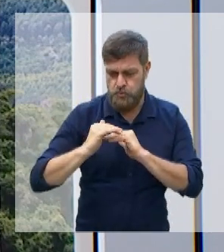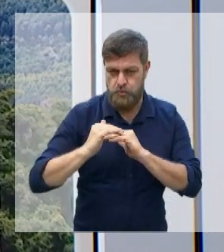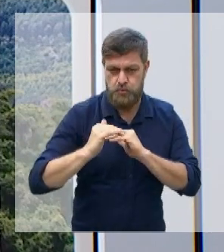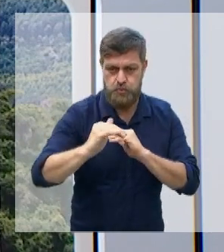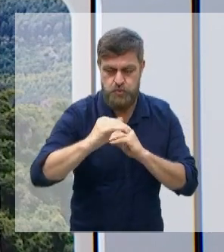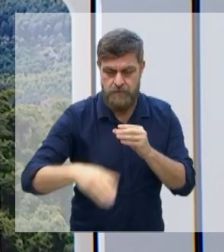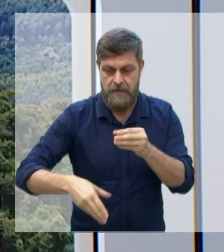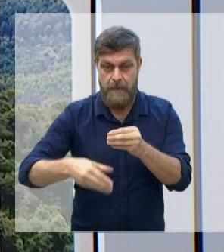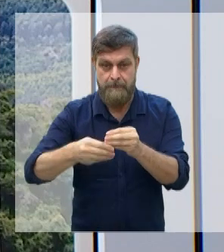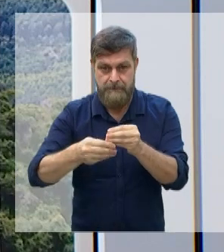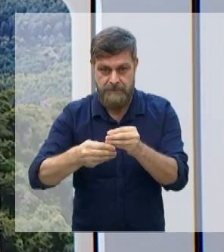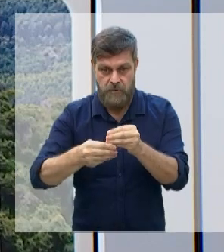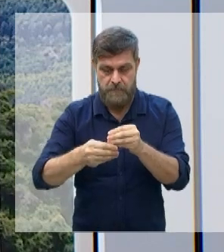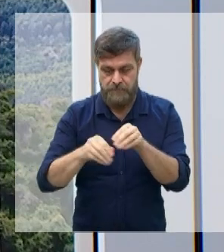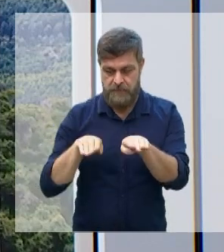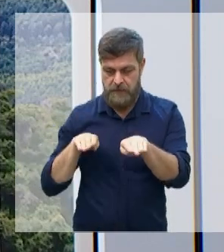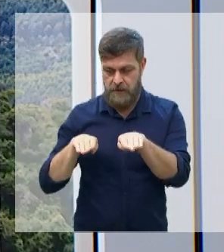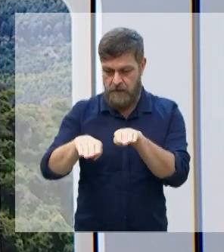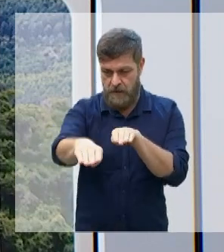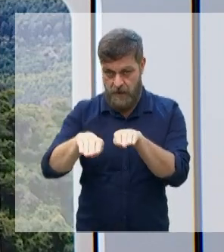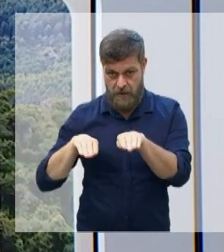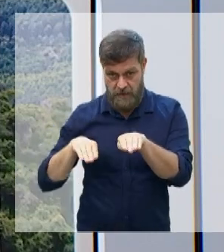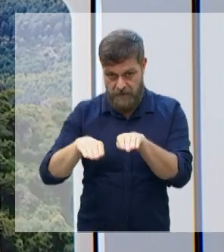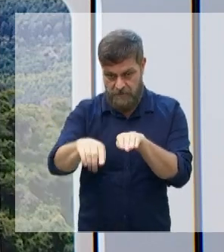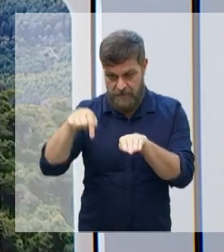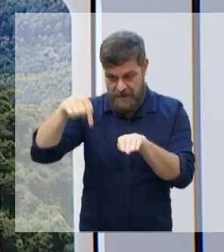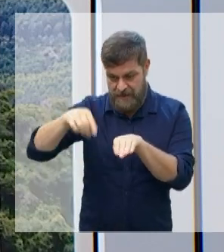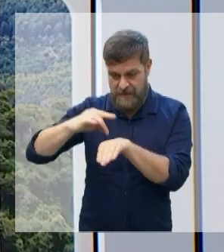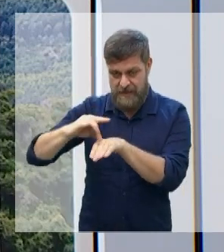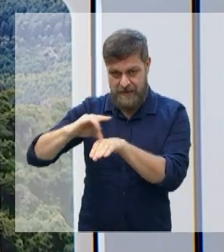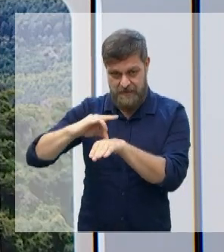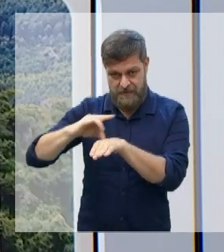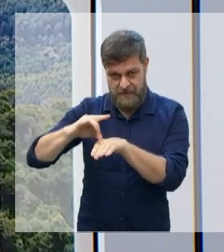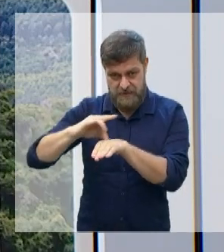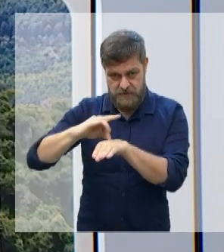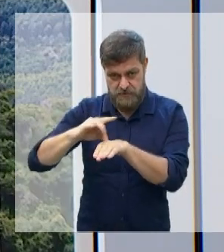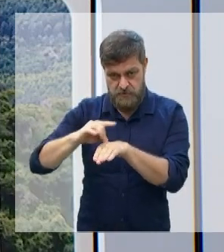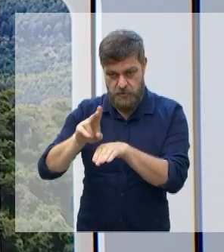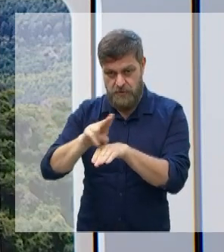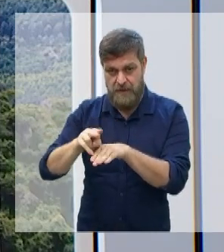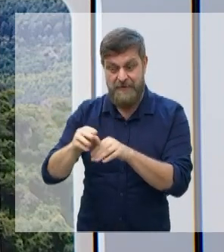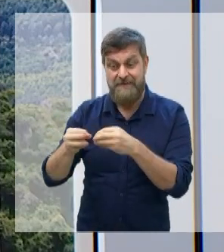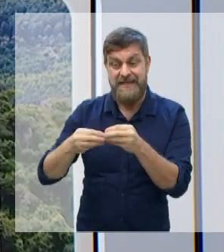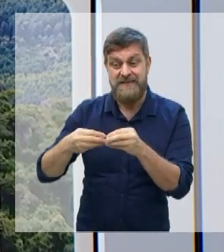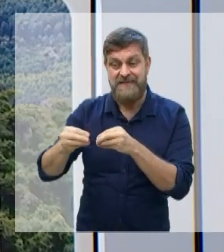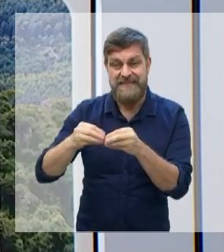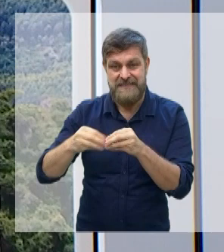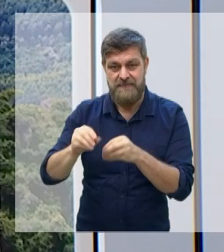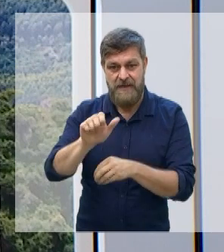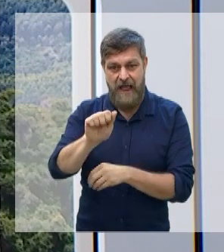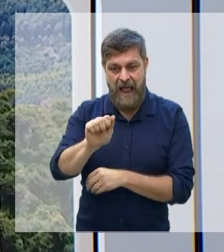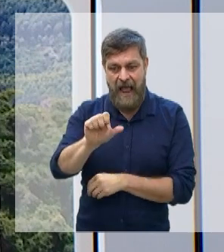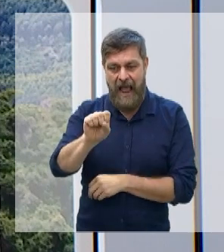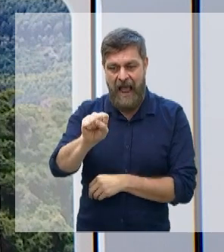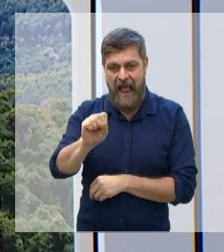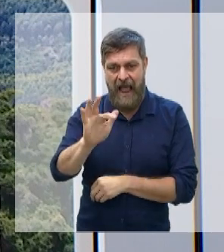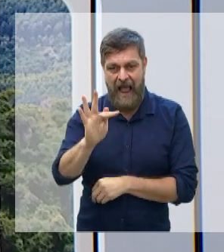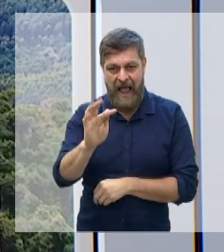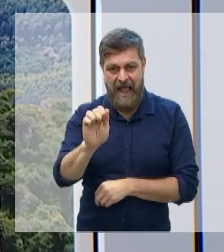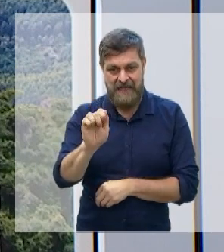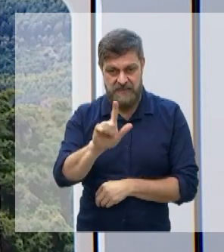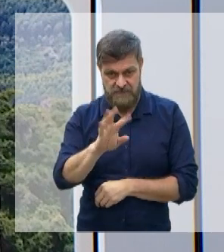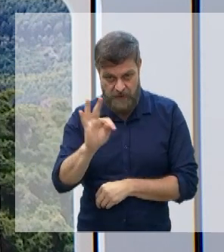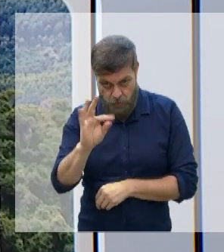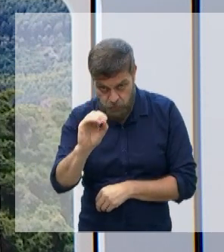as marginais do corredor brt é ele é de piso que nós temos e flexível que o asfalto então esses